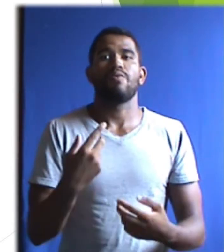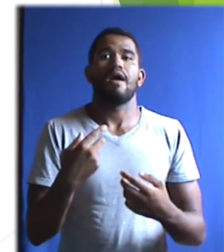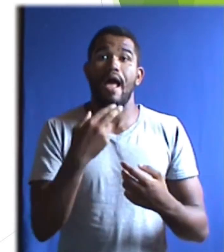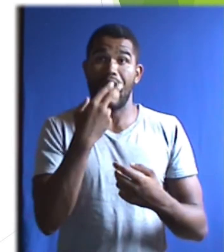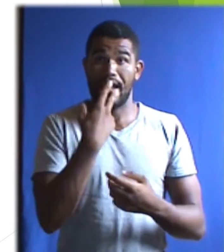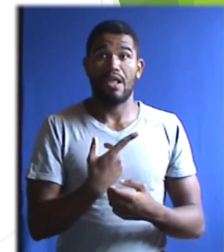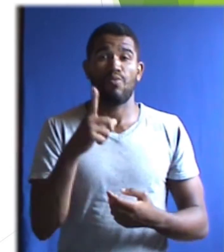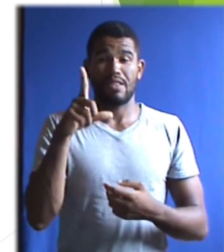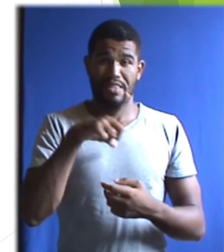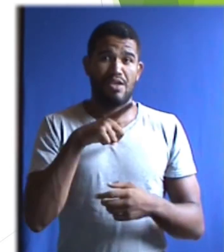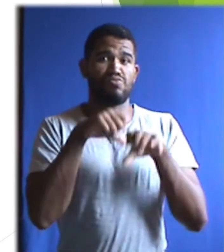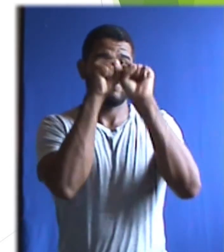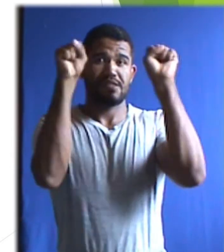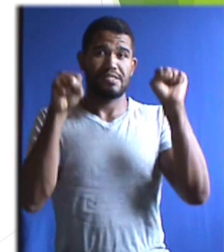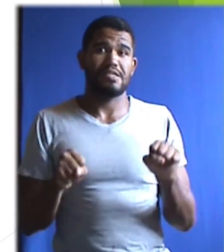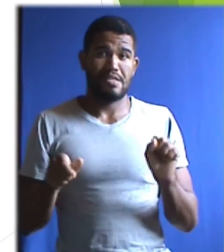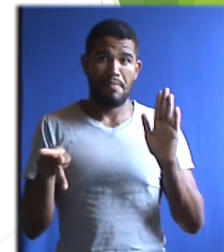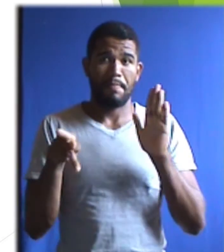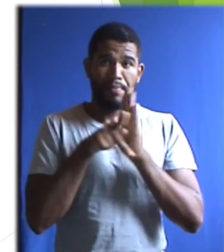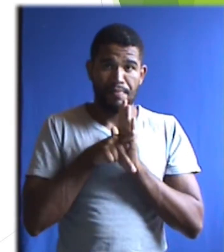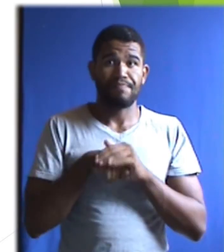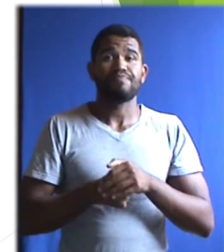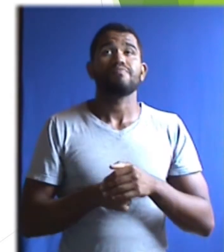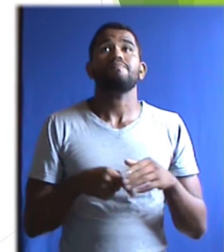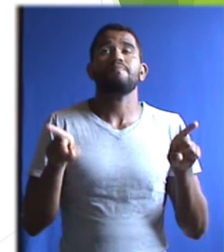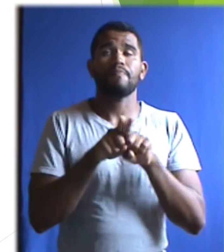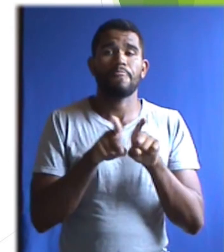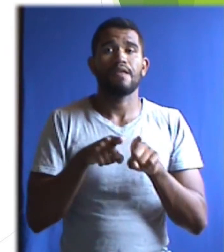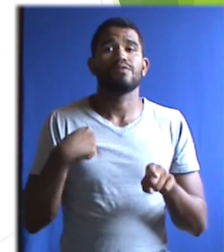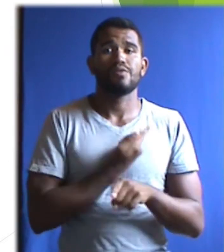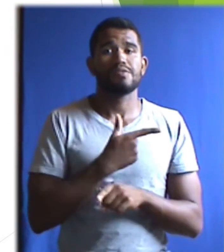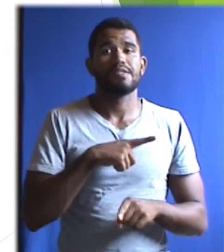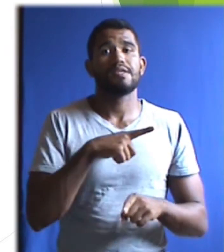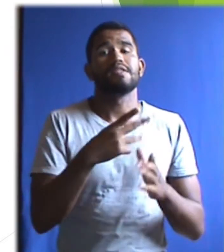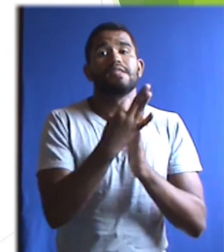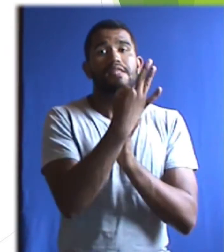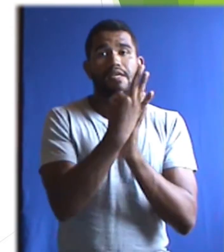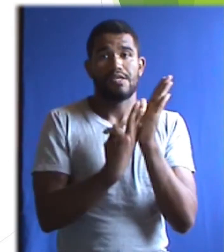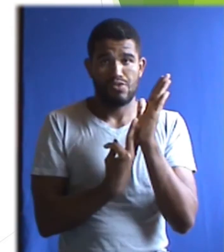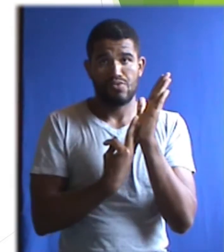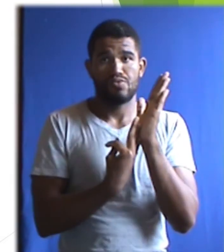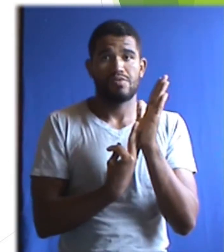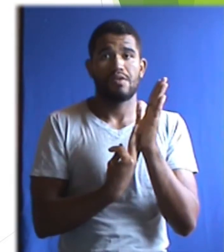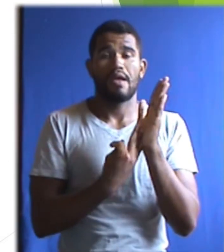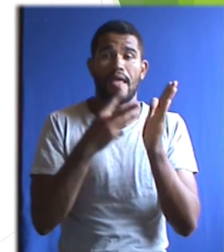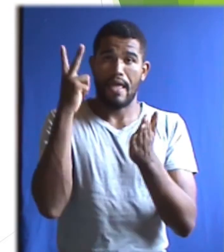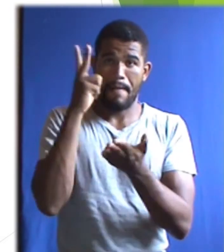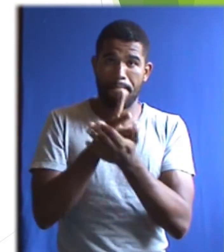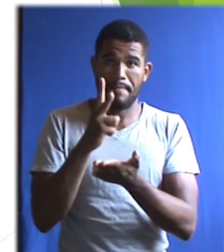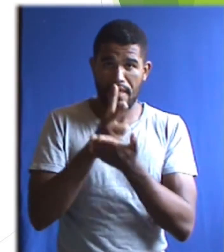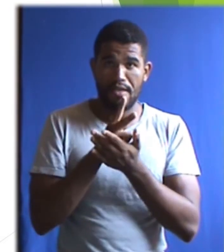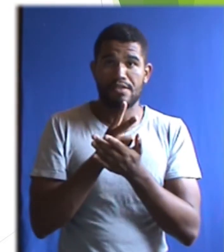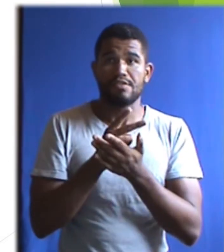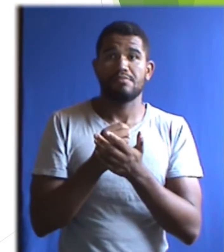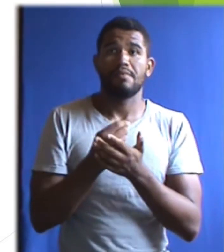língua enquanto organismo que é sistemático. Também nós temos a produção de textos, e aí também vai